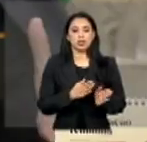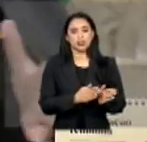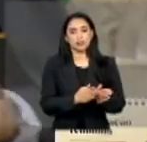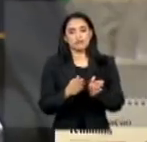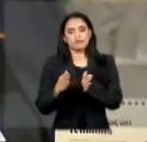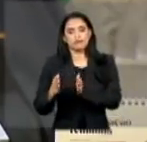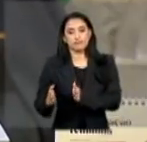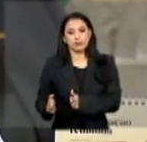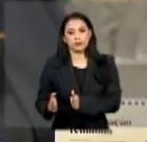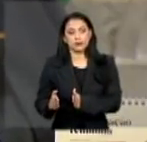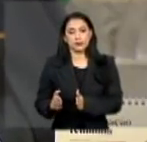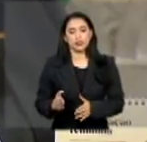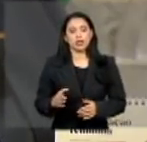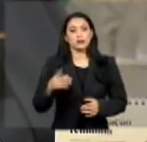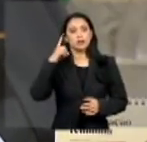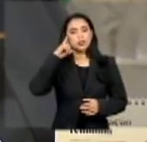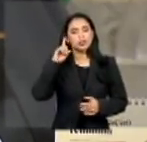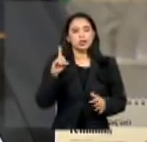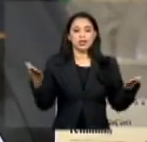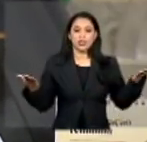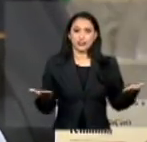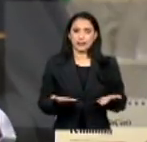nesta data